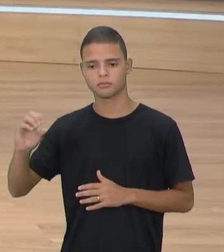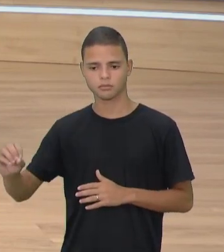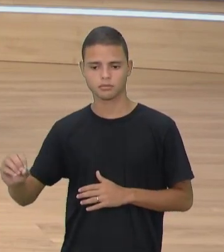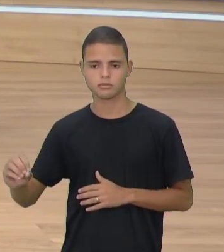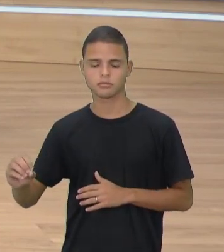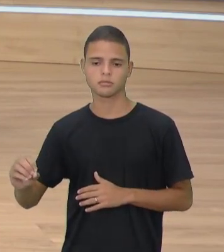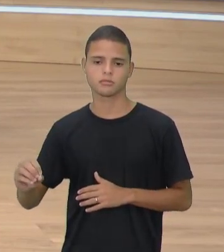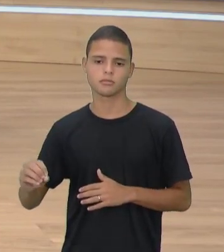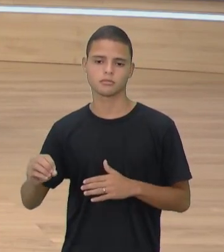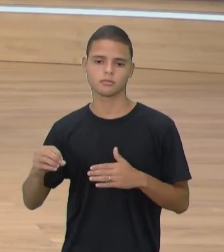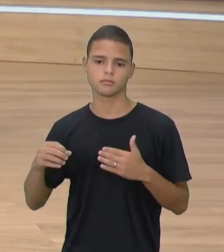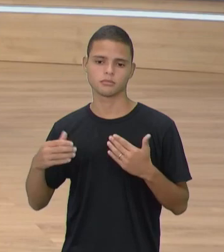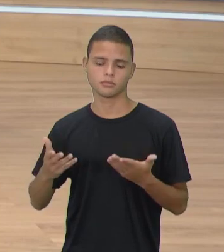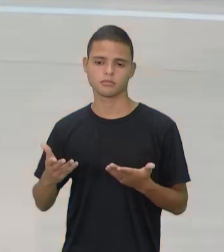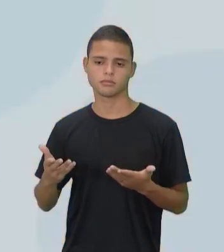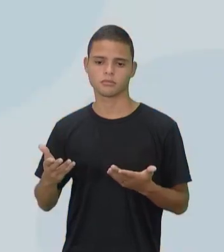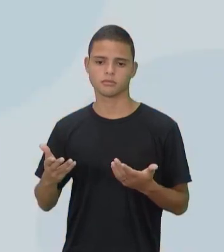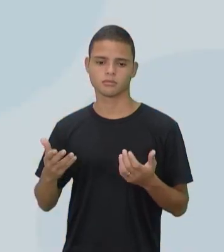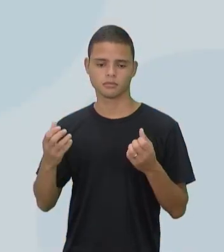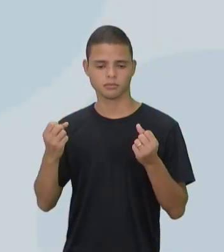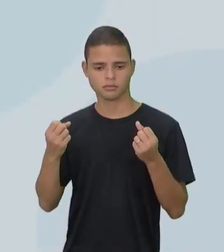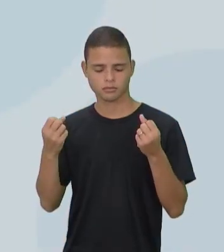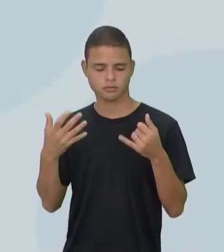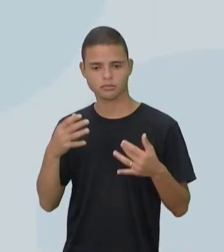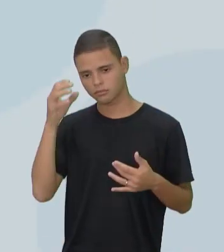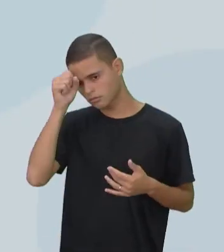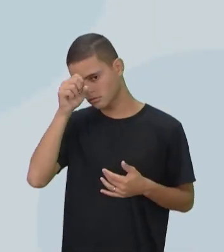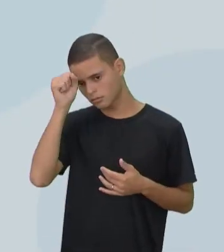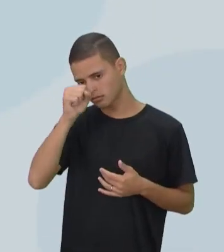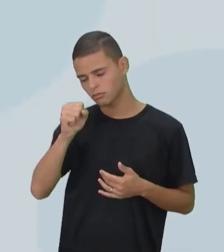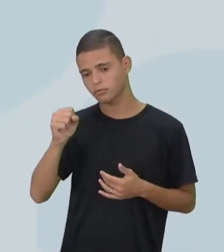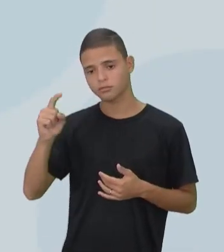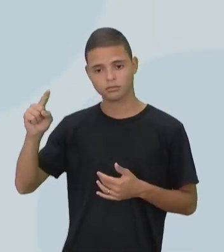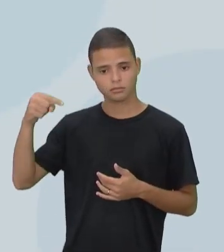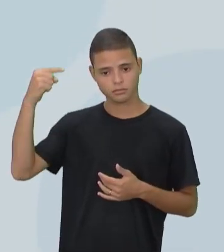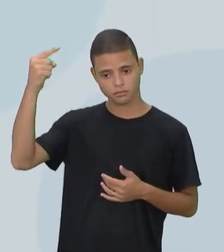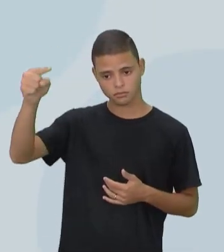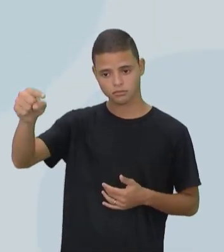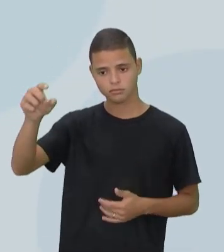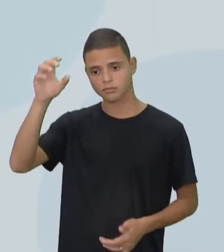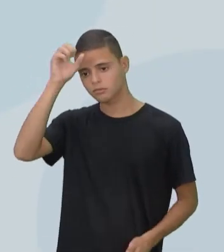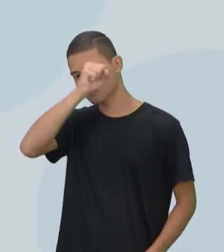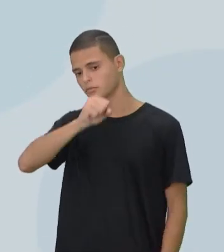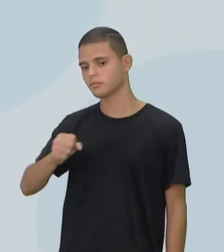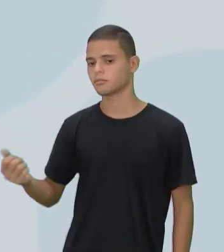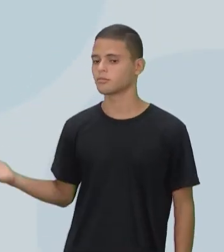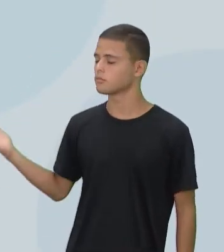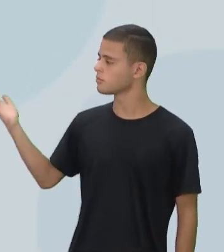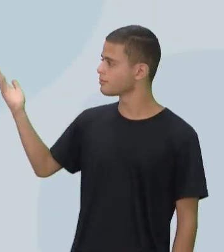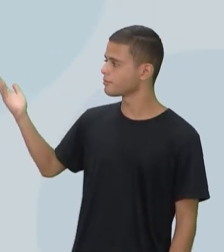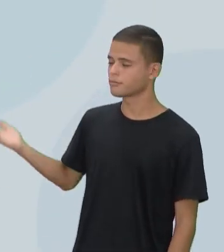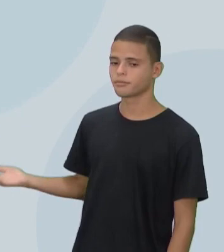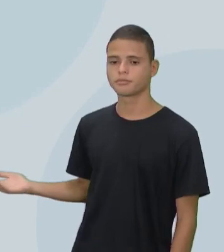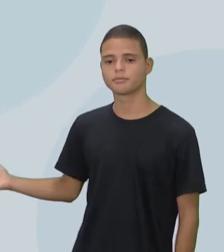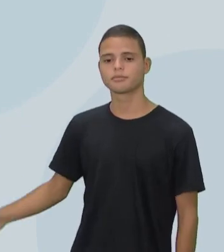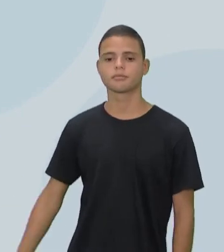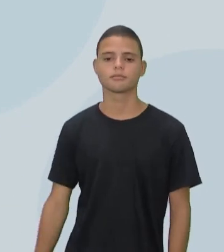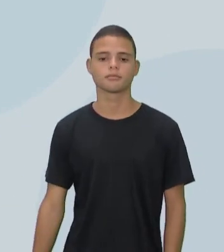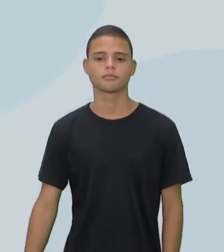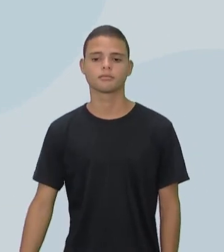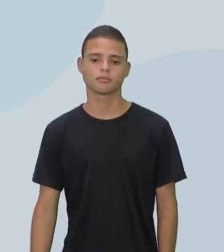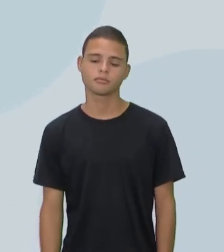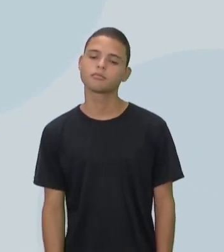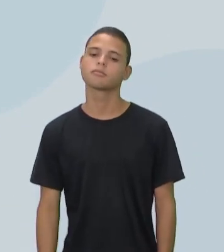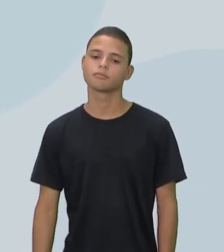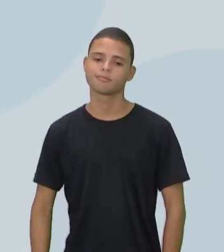Então, conforme a gente comentou aí, o que nós aprendemos foi isso daí. E para a próxima aula a gente vai dar uma analisadinha sobre